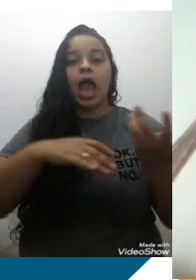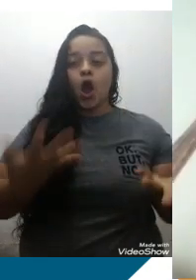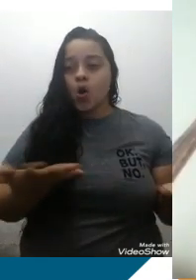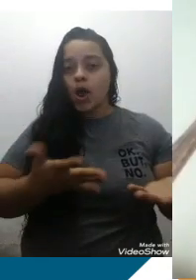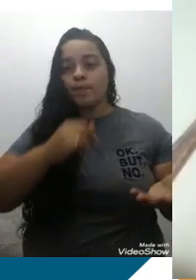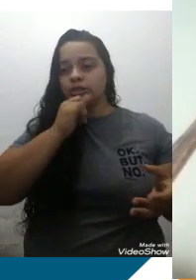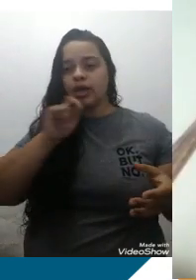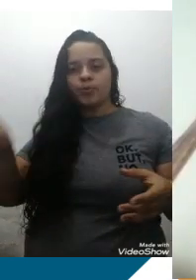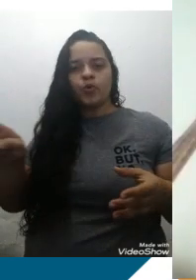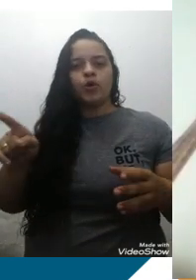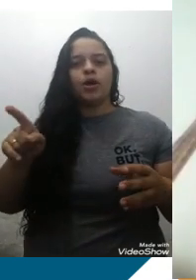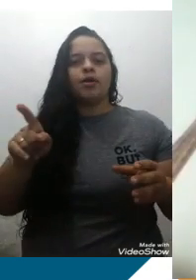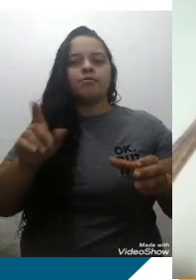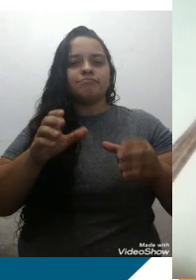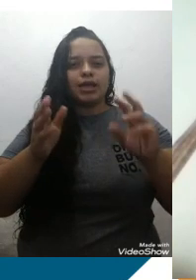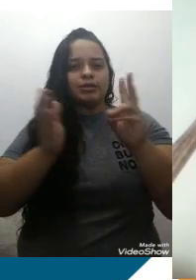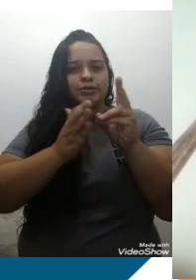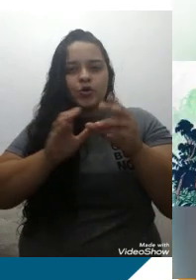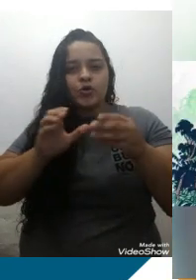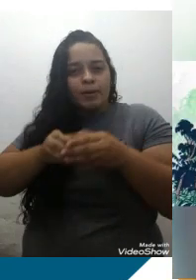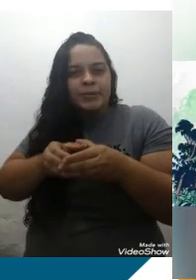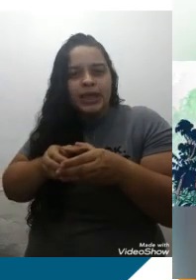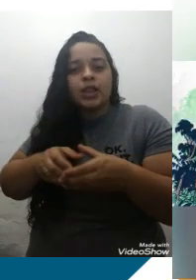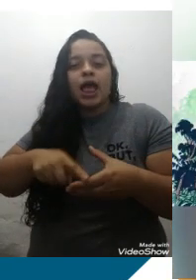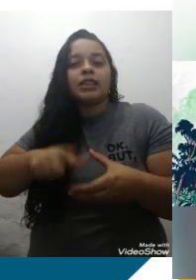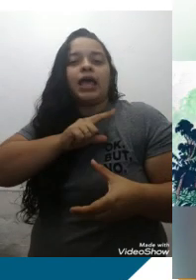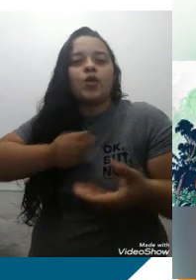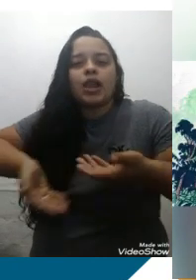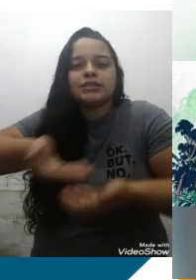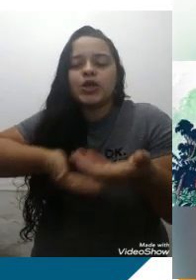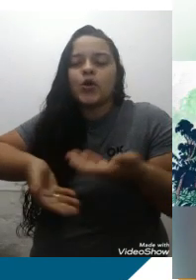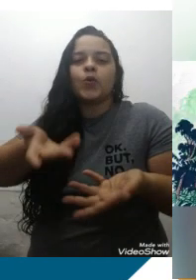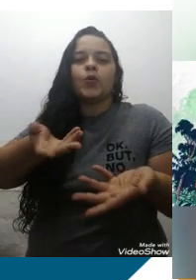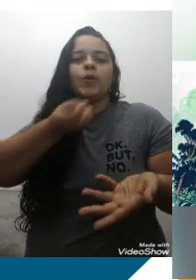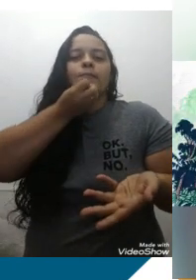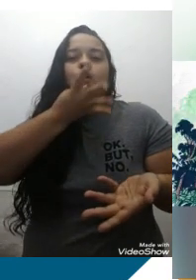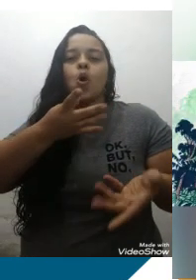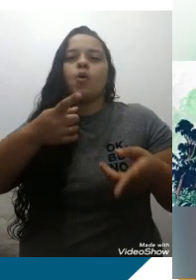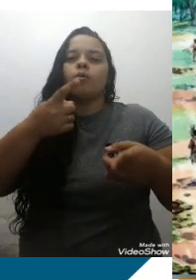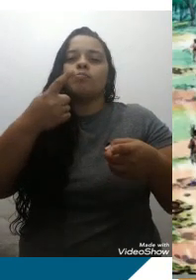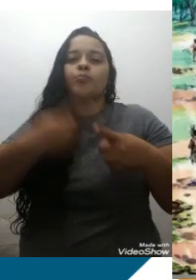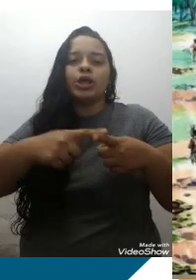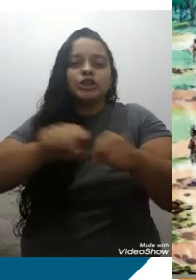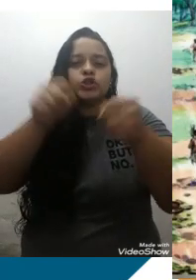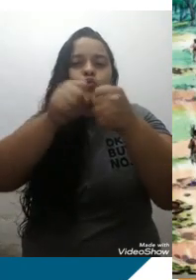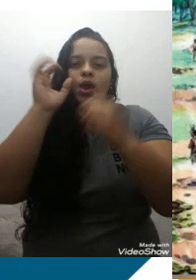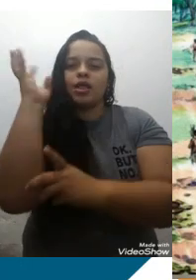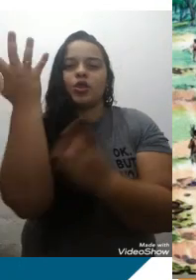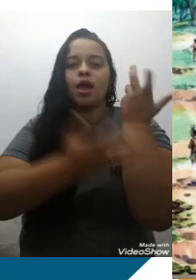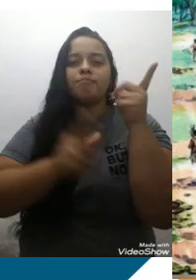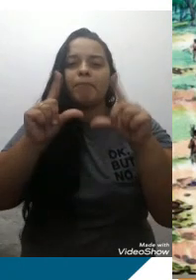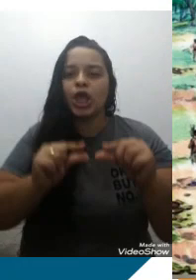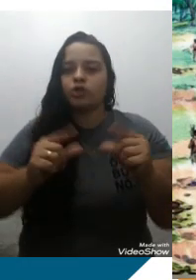em tribos pequenas tinham uma relação muito mais harmônica com a natureza. Eles tinham técnicas de plantio que agrediam muito pouco o meio